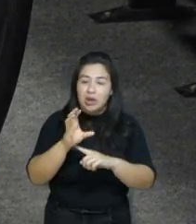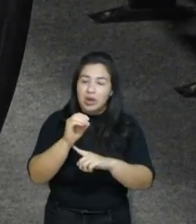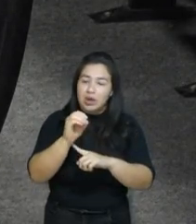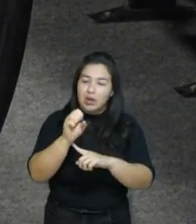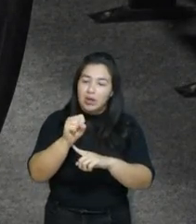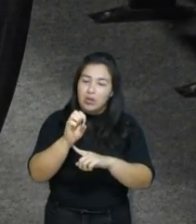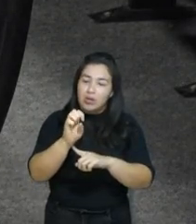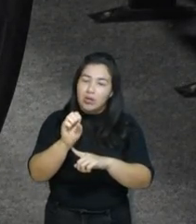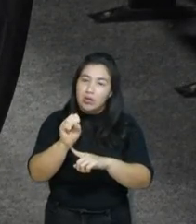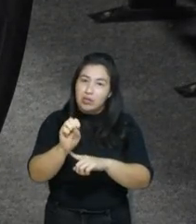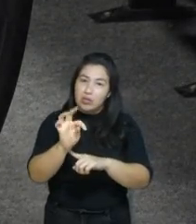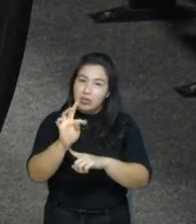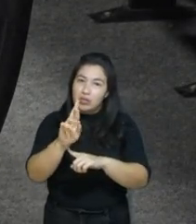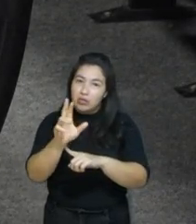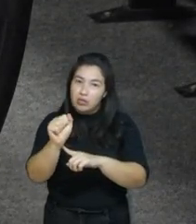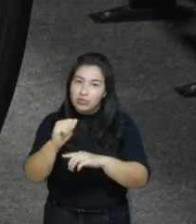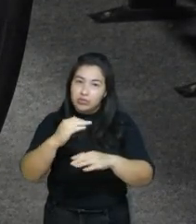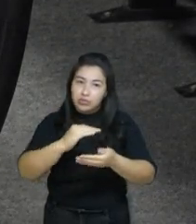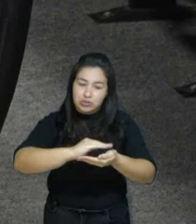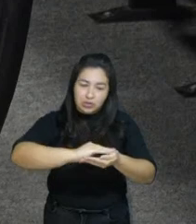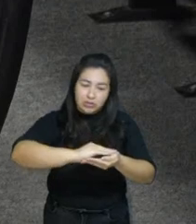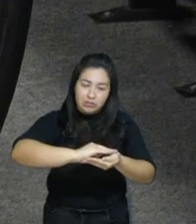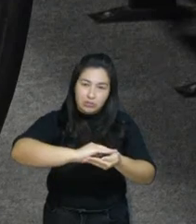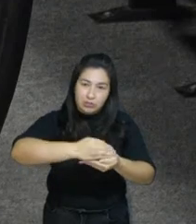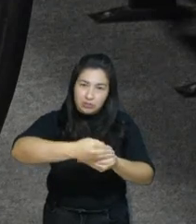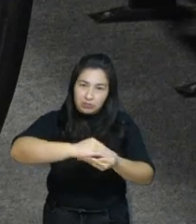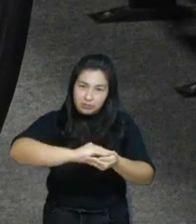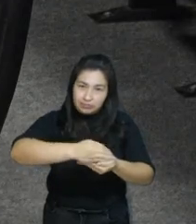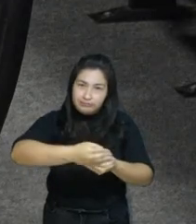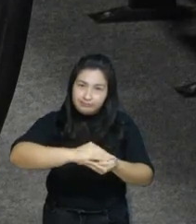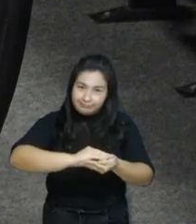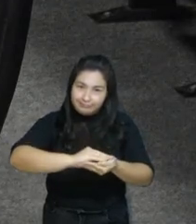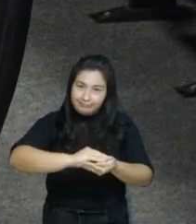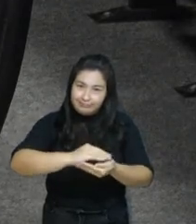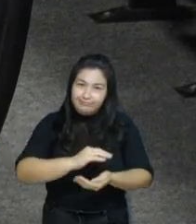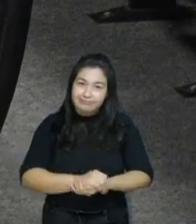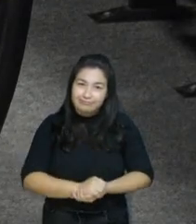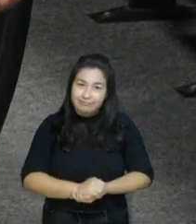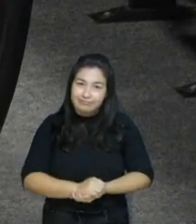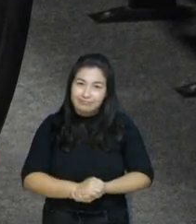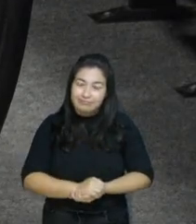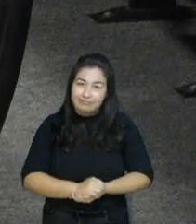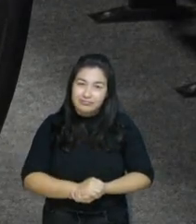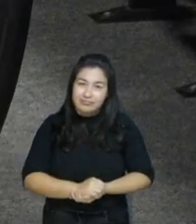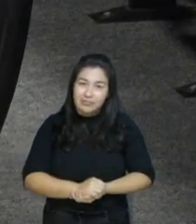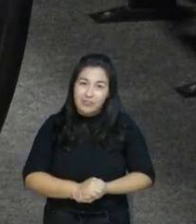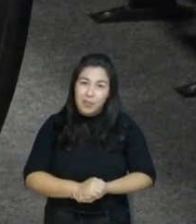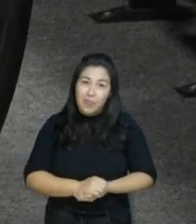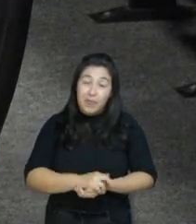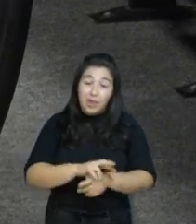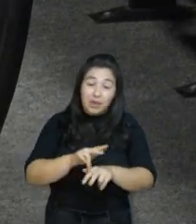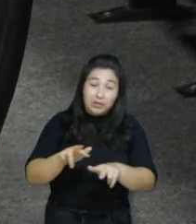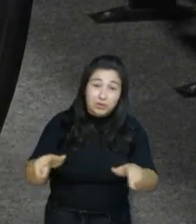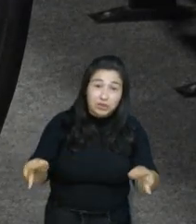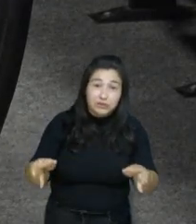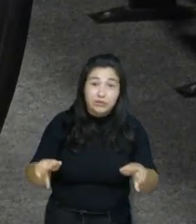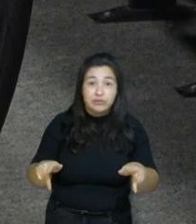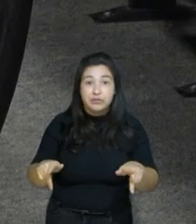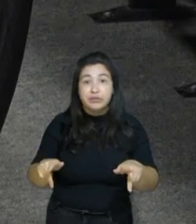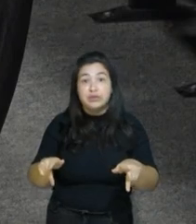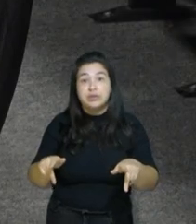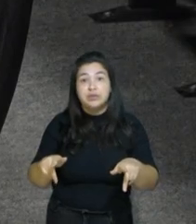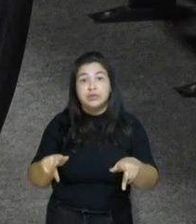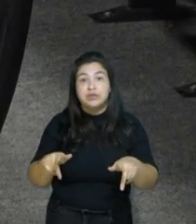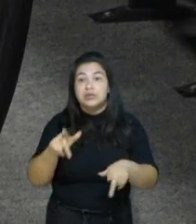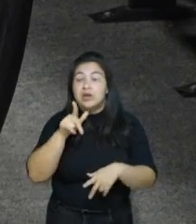quando tem onda de calor. E você tem uma solução que é levar, especialmente, parte da produção para lugares de águas